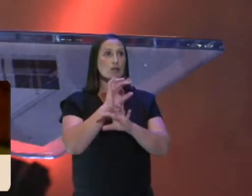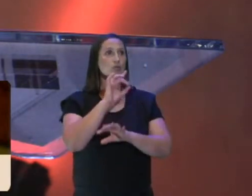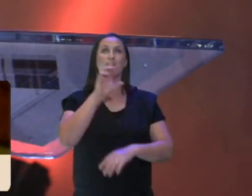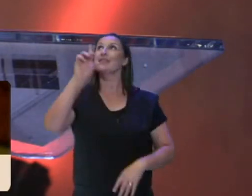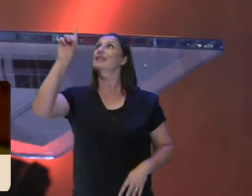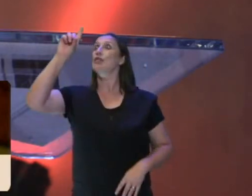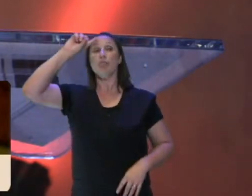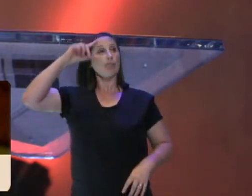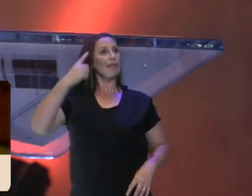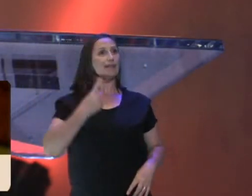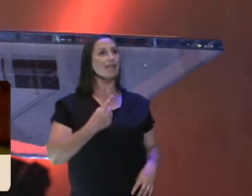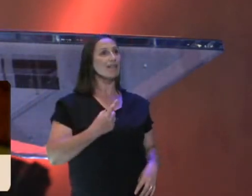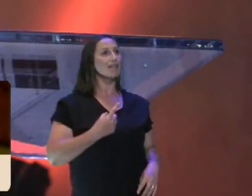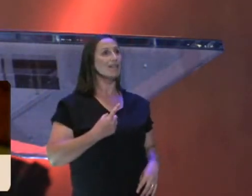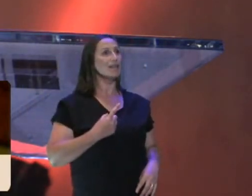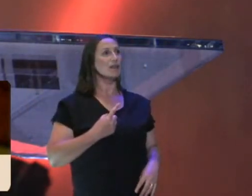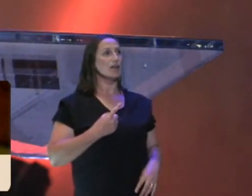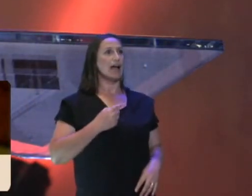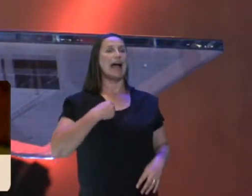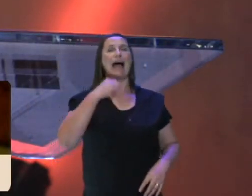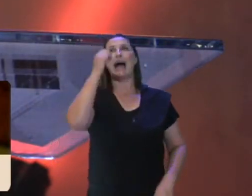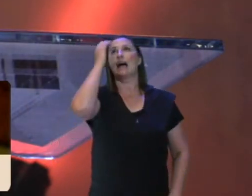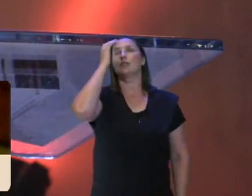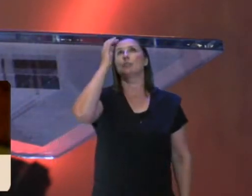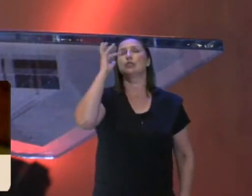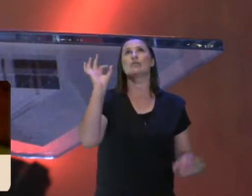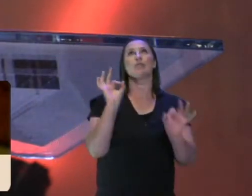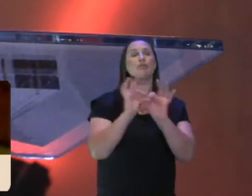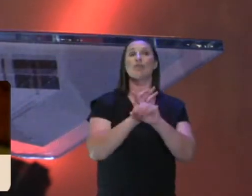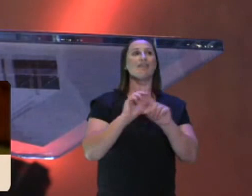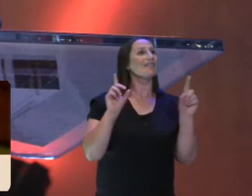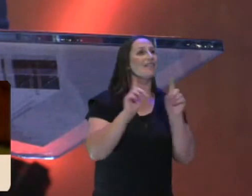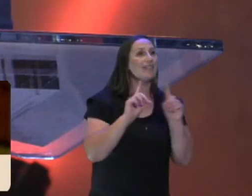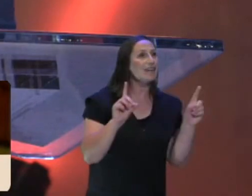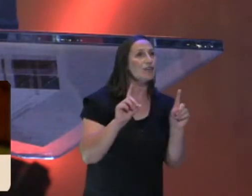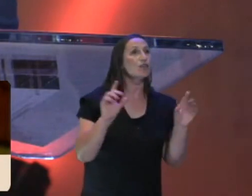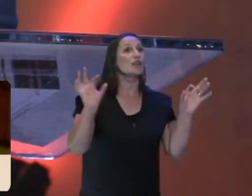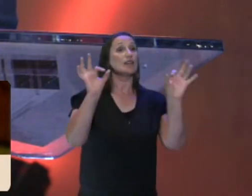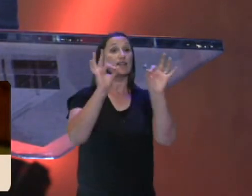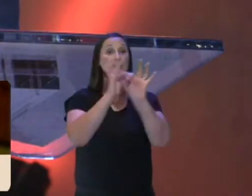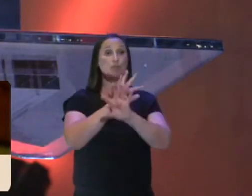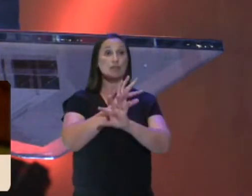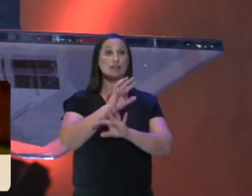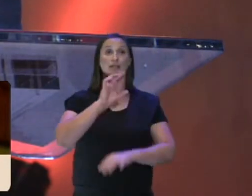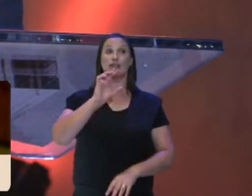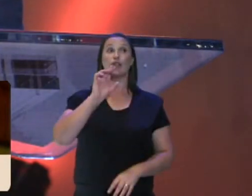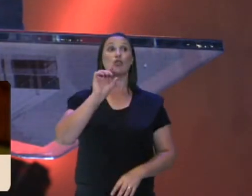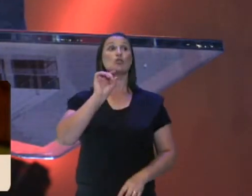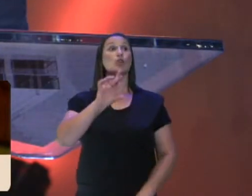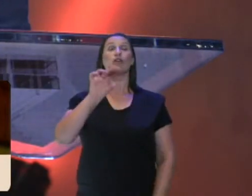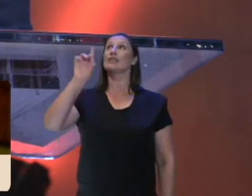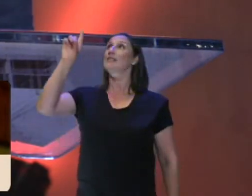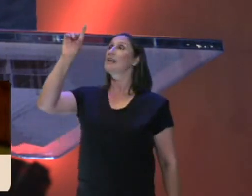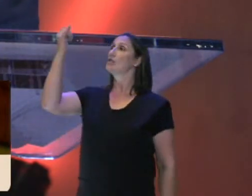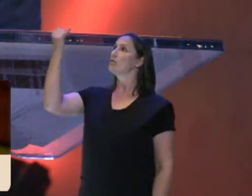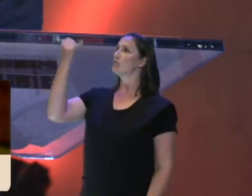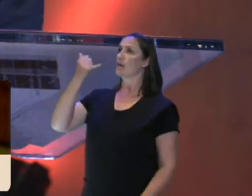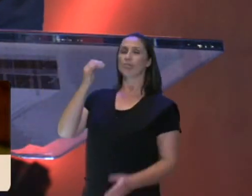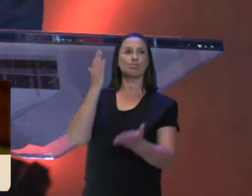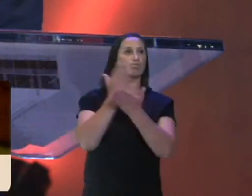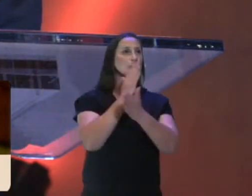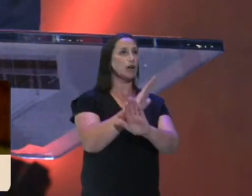Não é quando a gente imagina que terminou, mas só termina quando Deus diz: